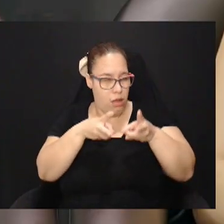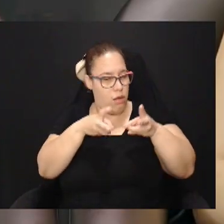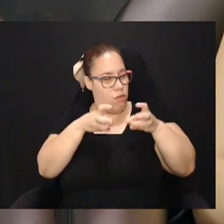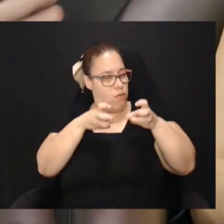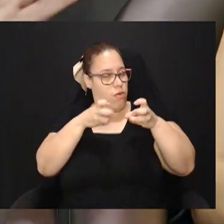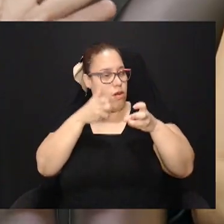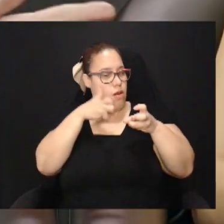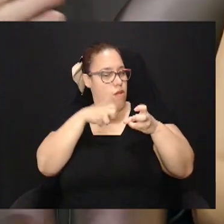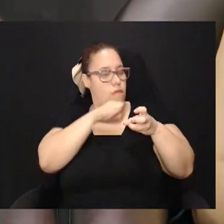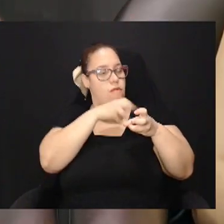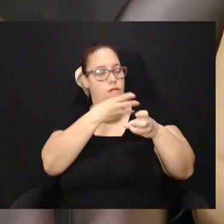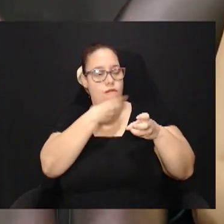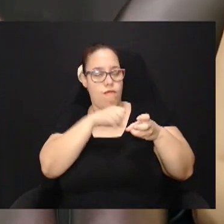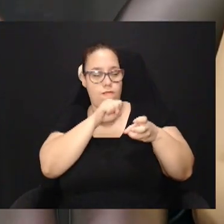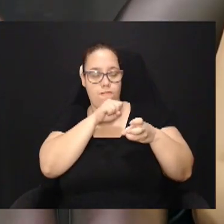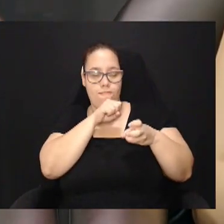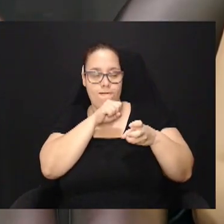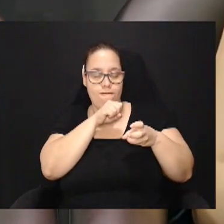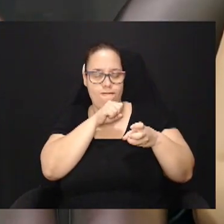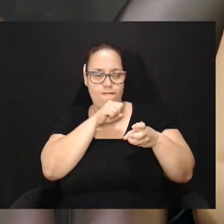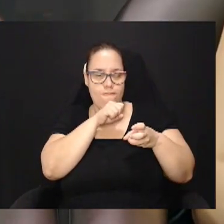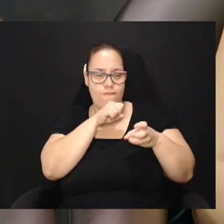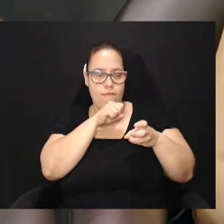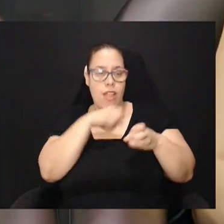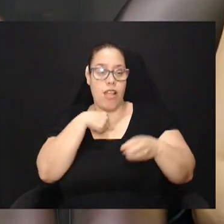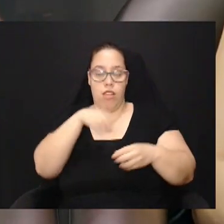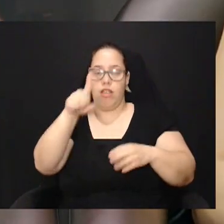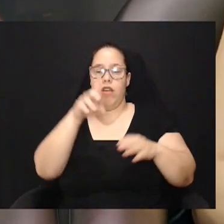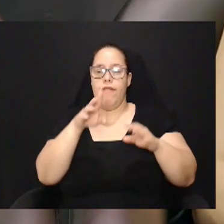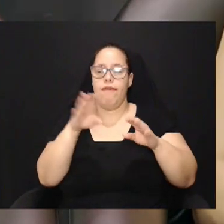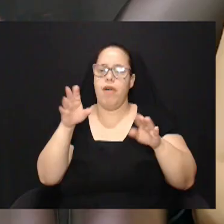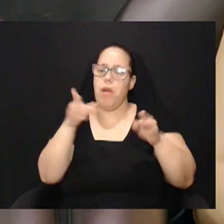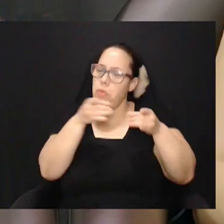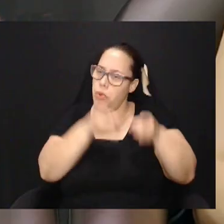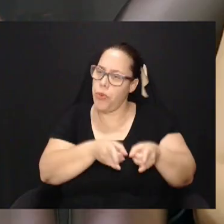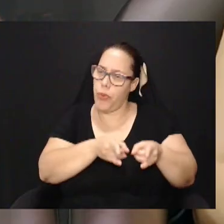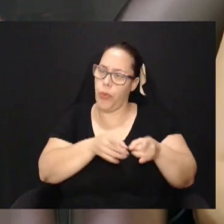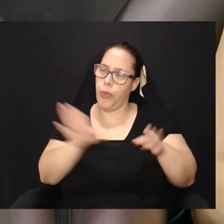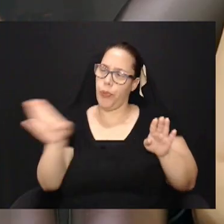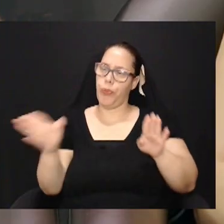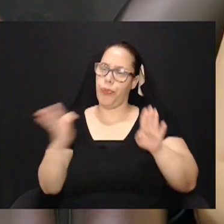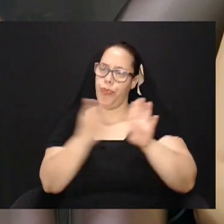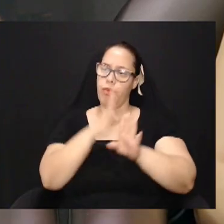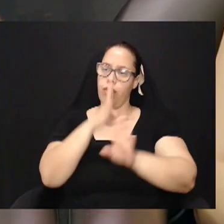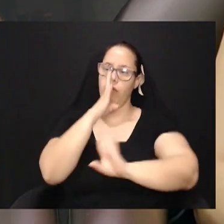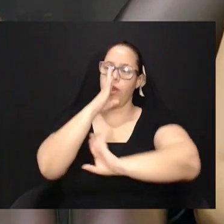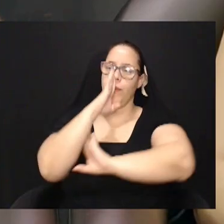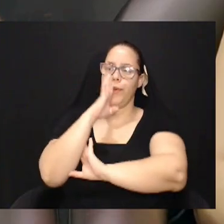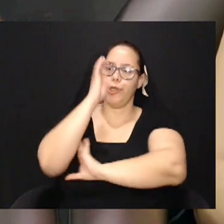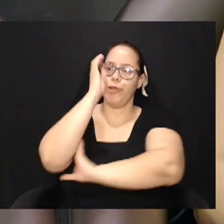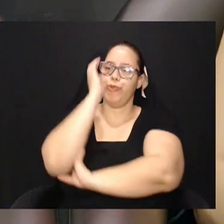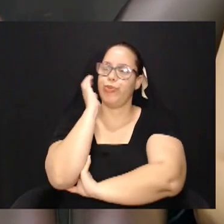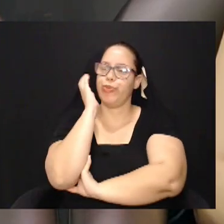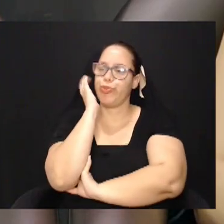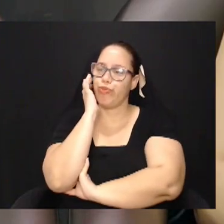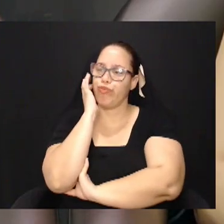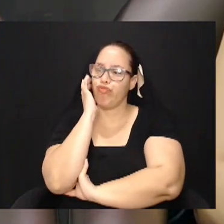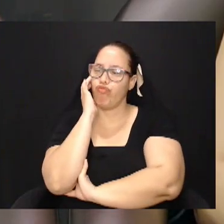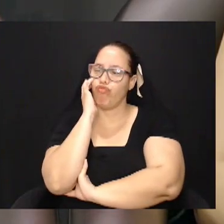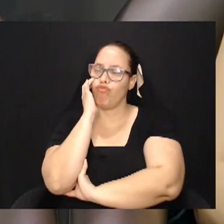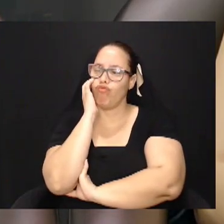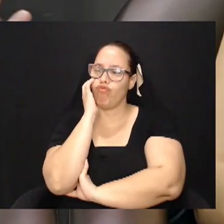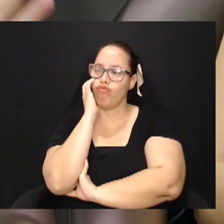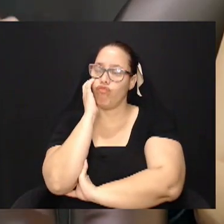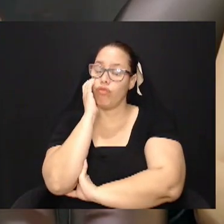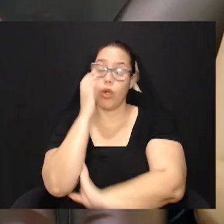inteiro. E você vai para o seu quarto e fica lá quietinha, né? Os seus filhos vão